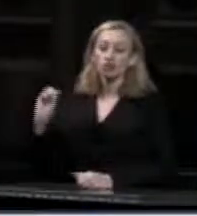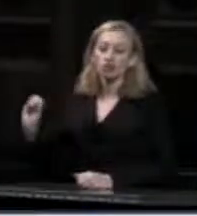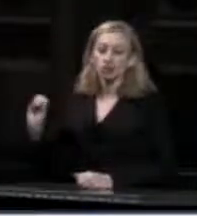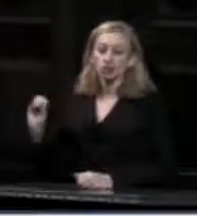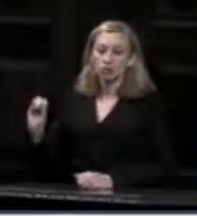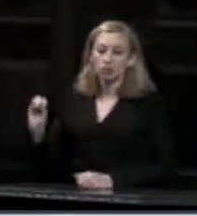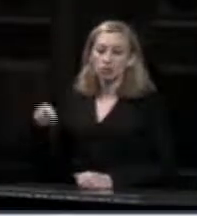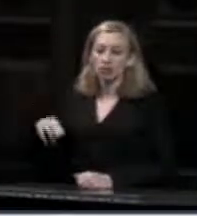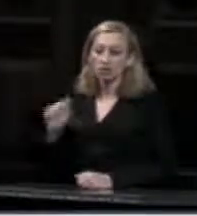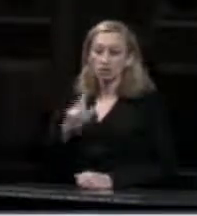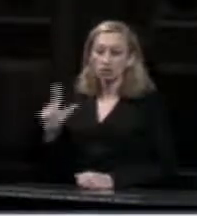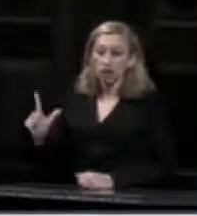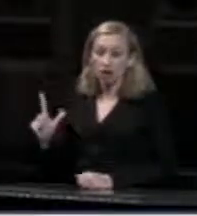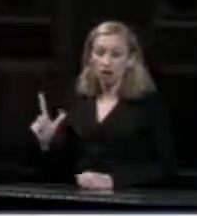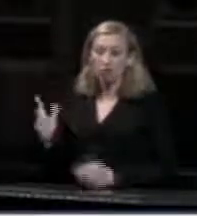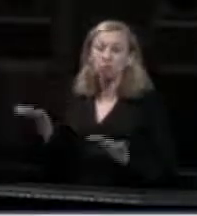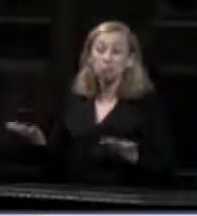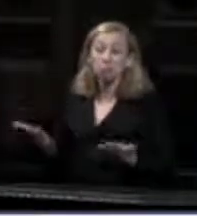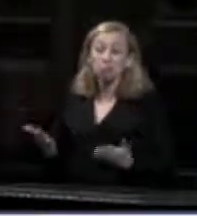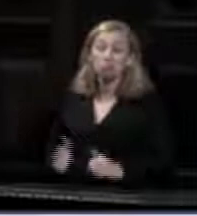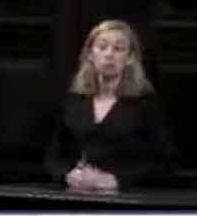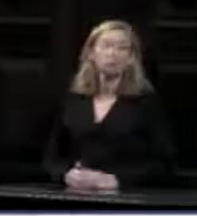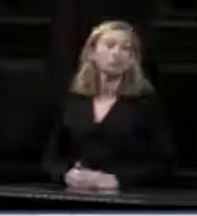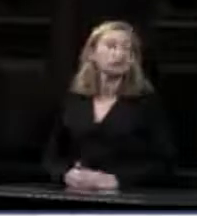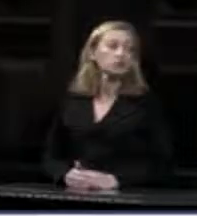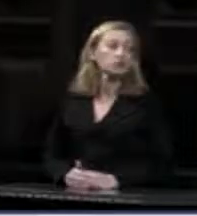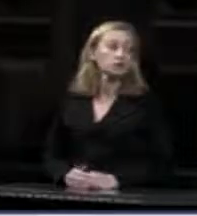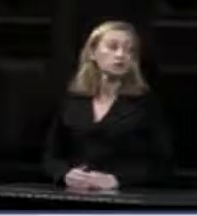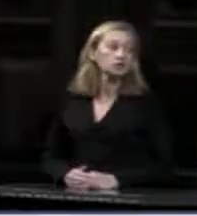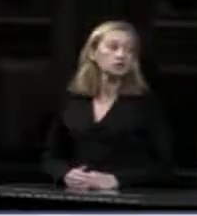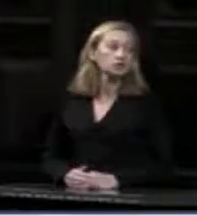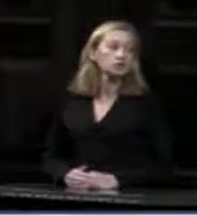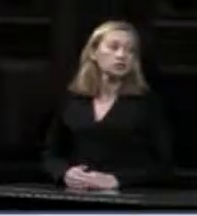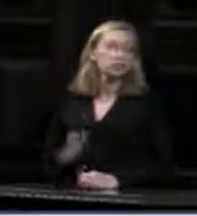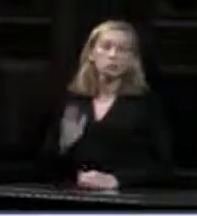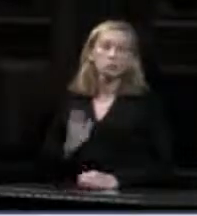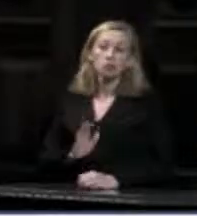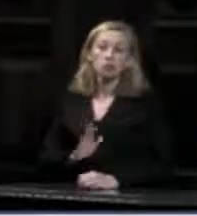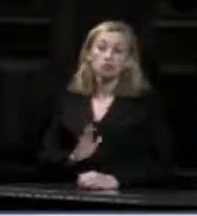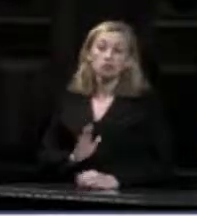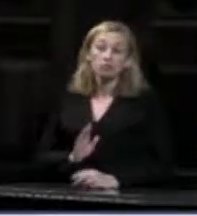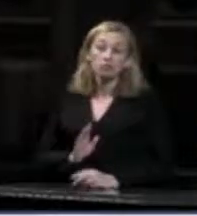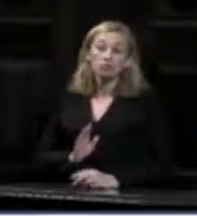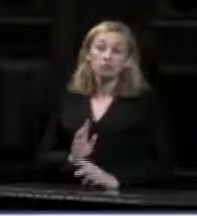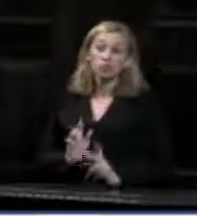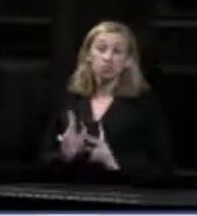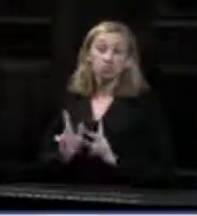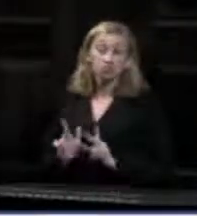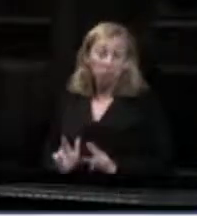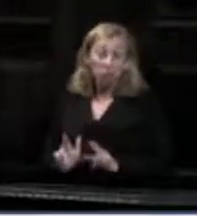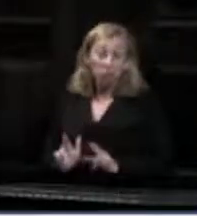sei lá mais do mesmo com